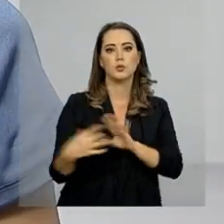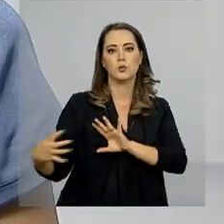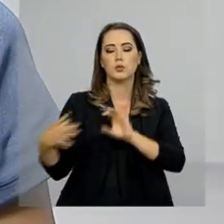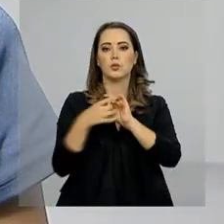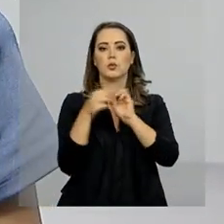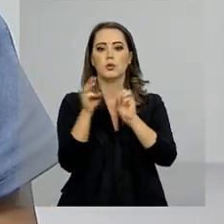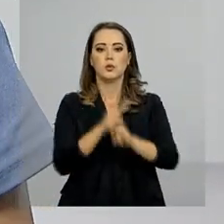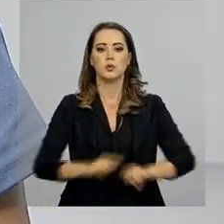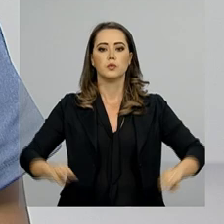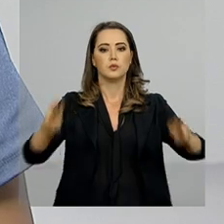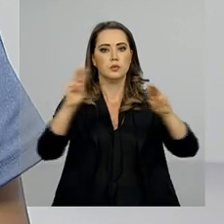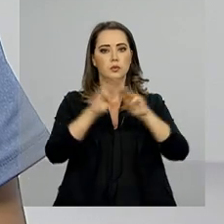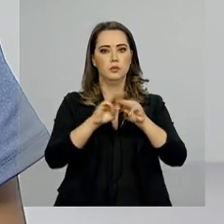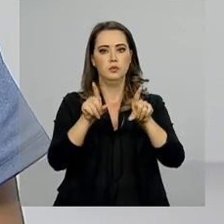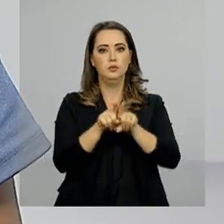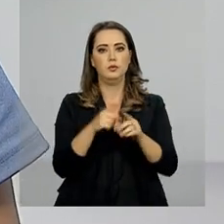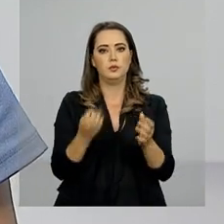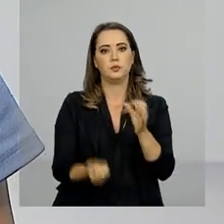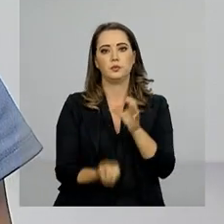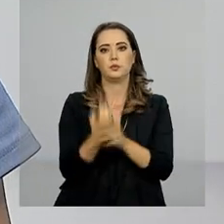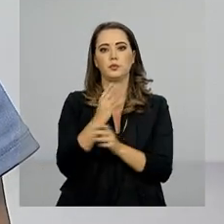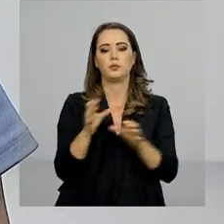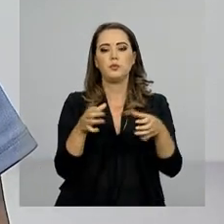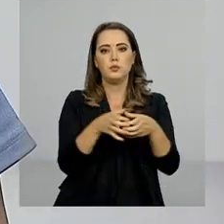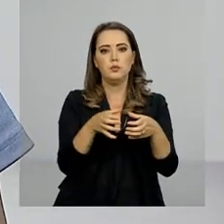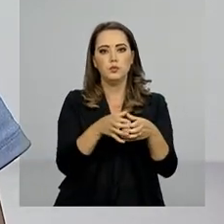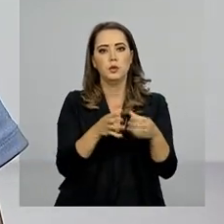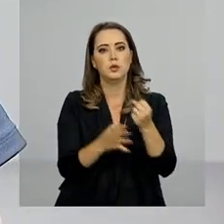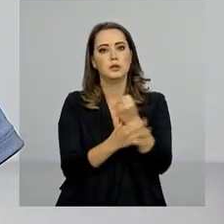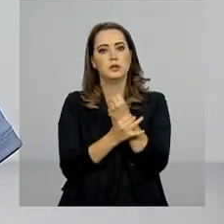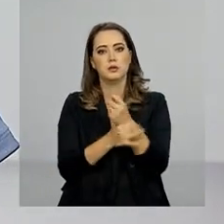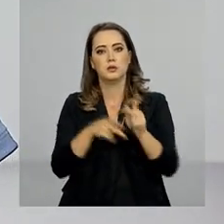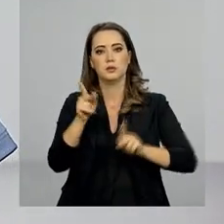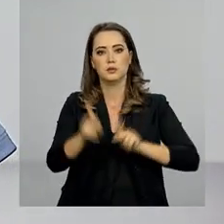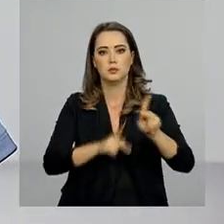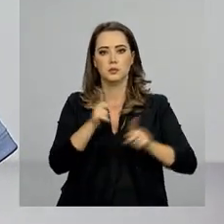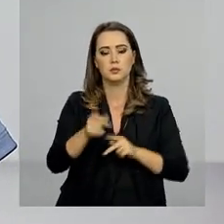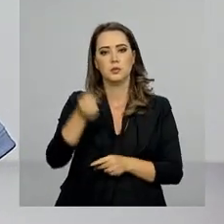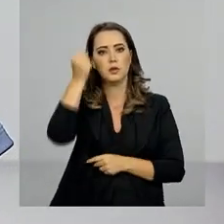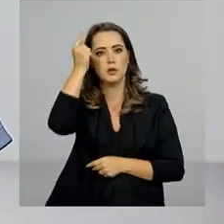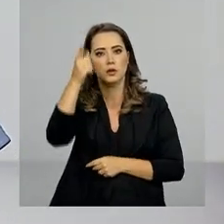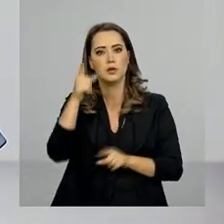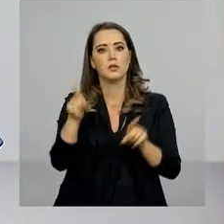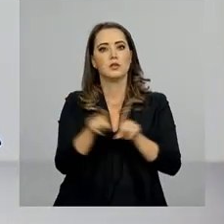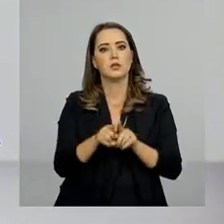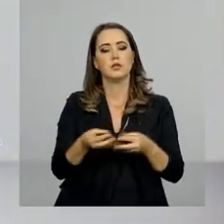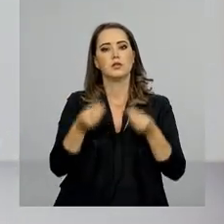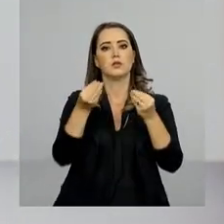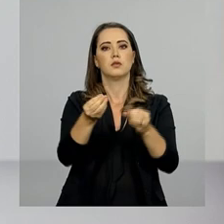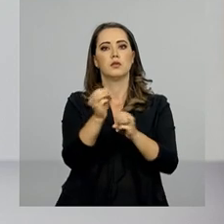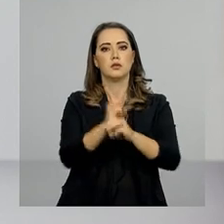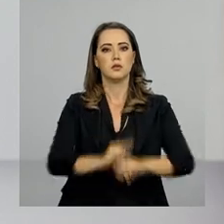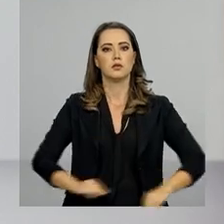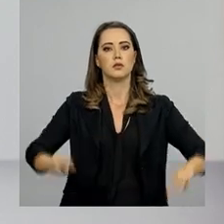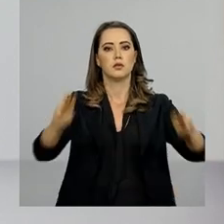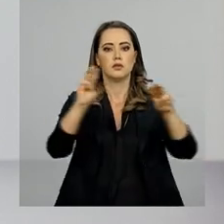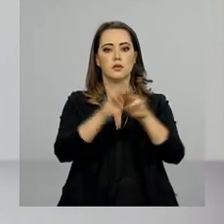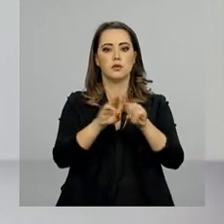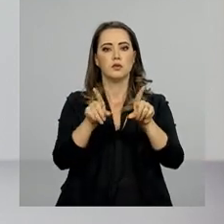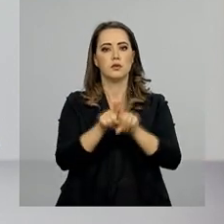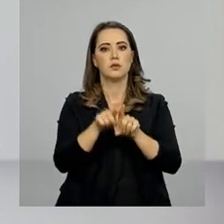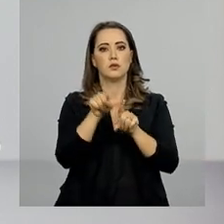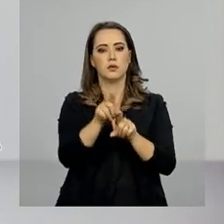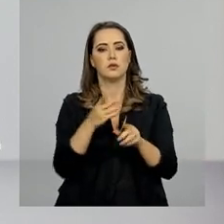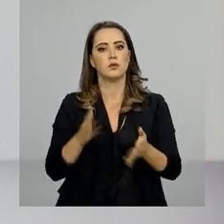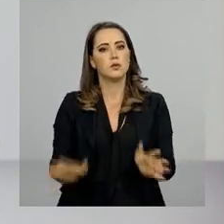das nações unidas para a criação de um centro internacional para a segurança pública a ideia é contar com a experiência da